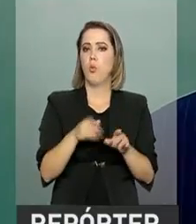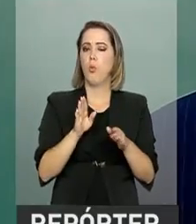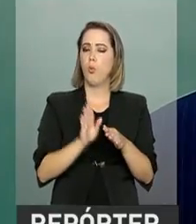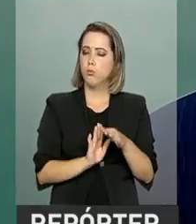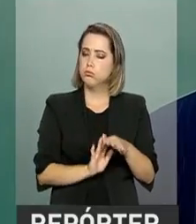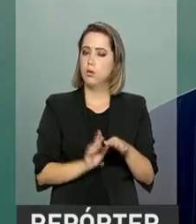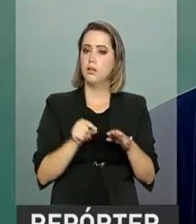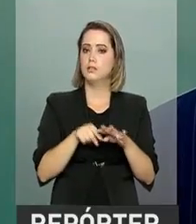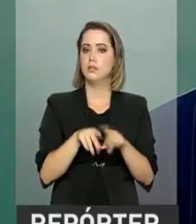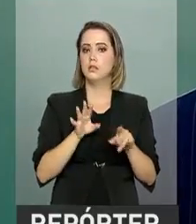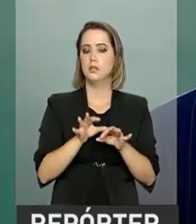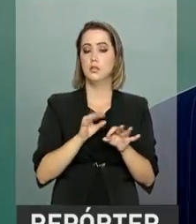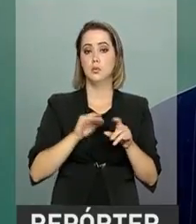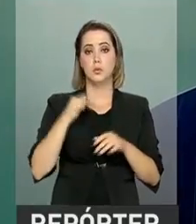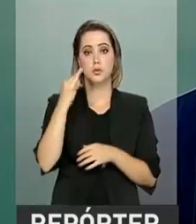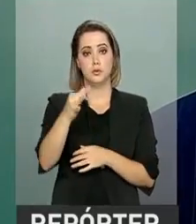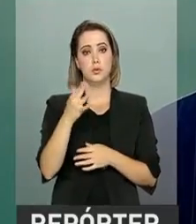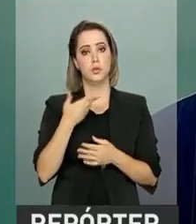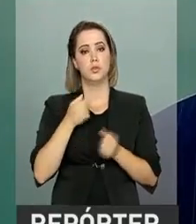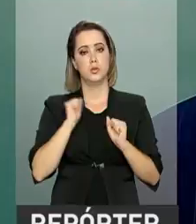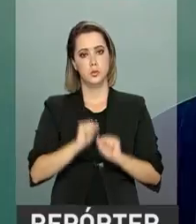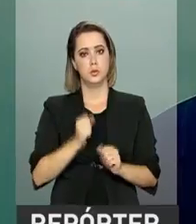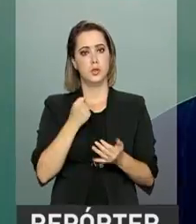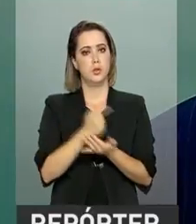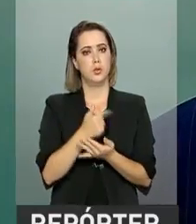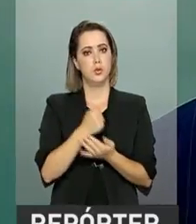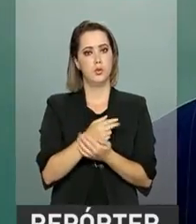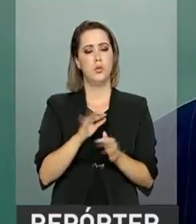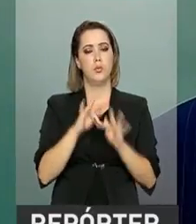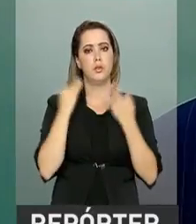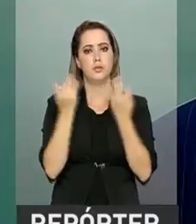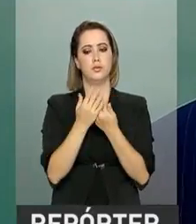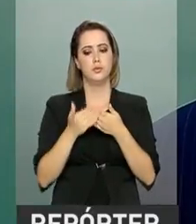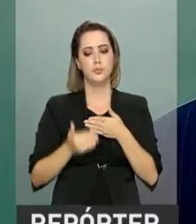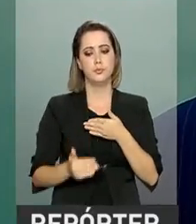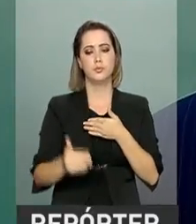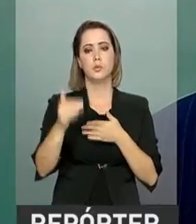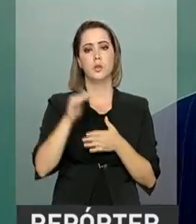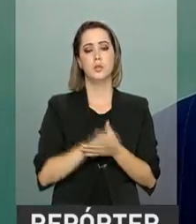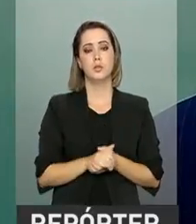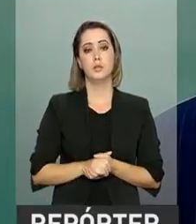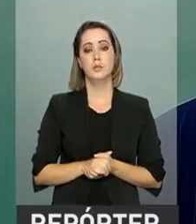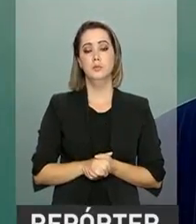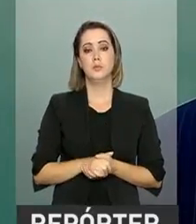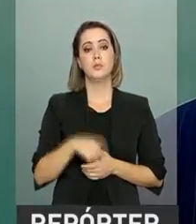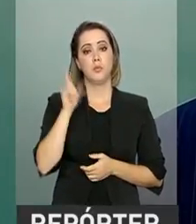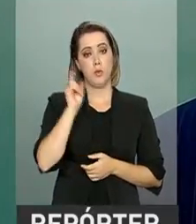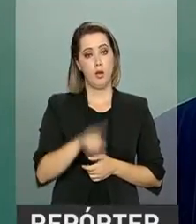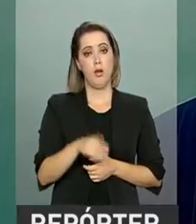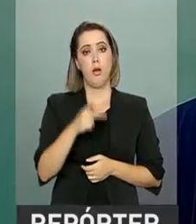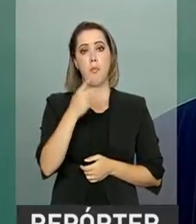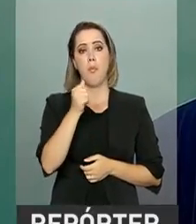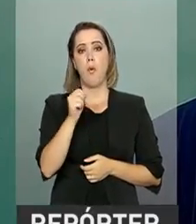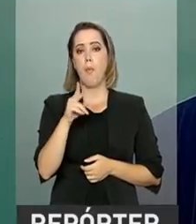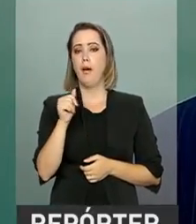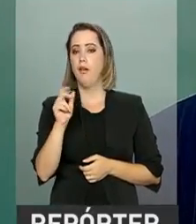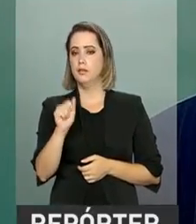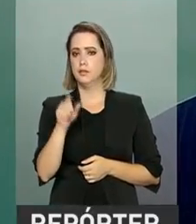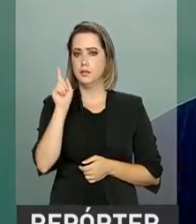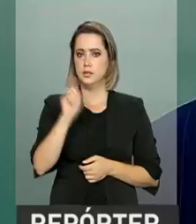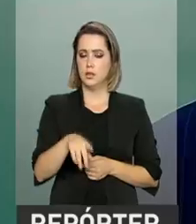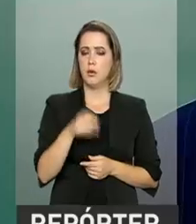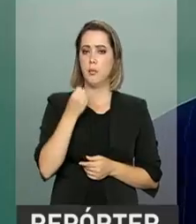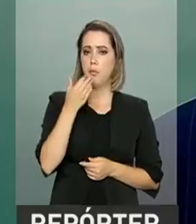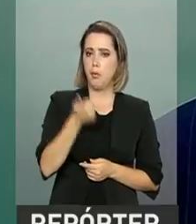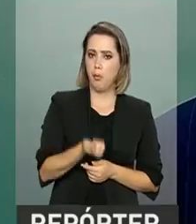eh na manutenção do padrão de consumo né da família no longo do tempo a poupança é uma alternativa boa de